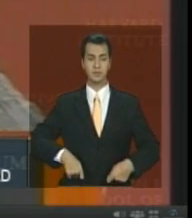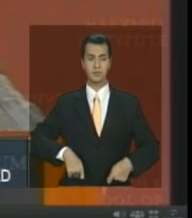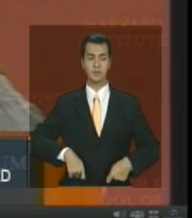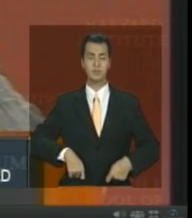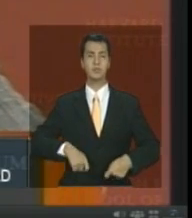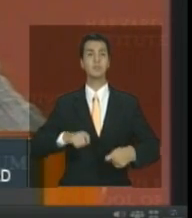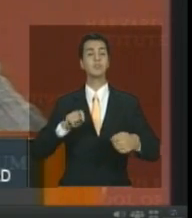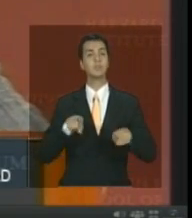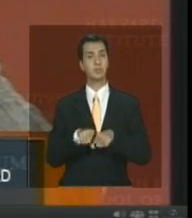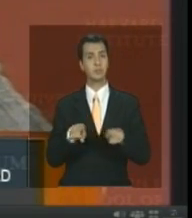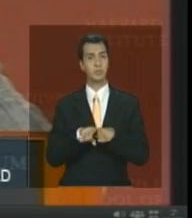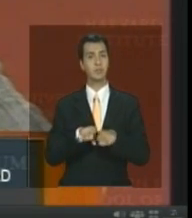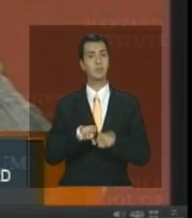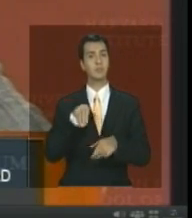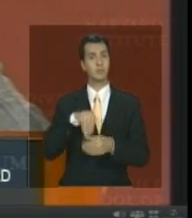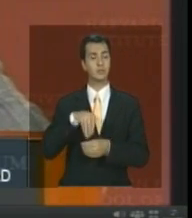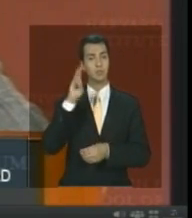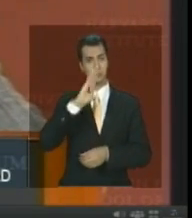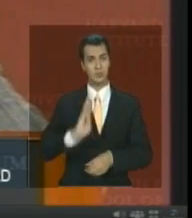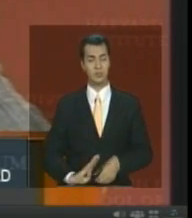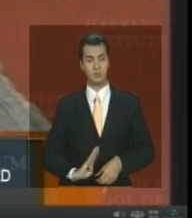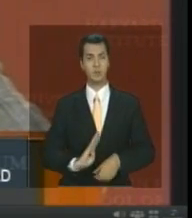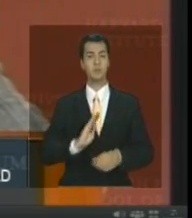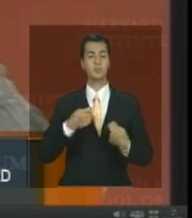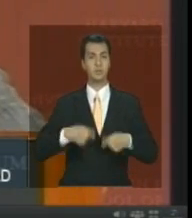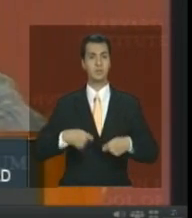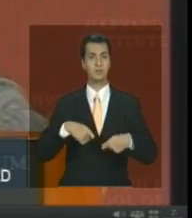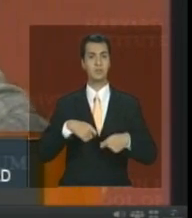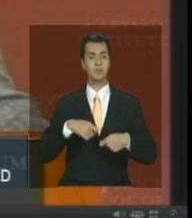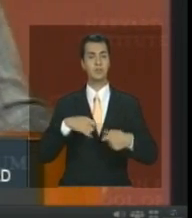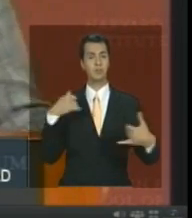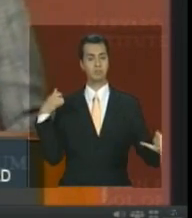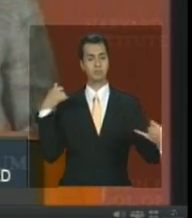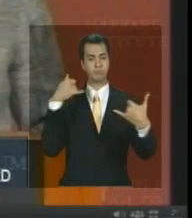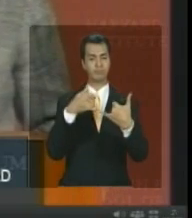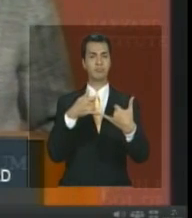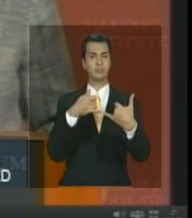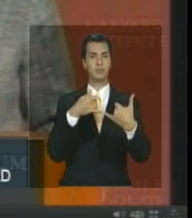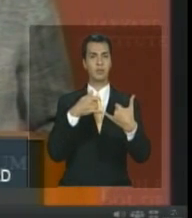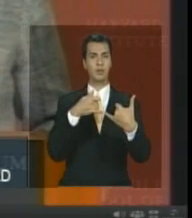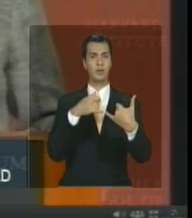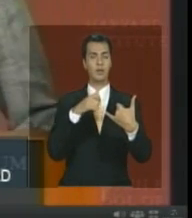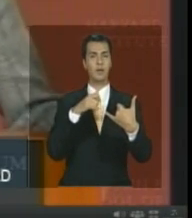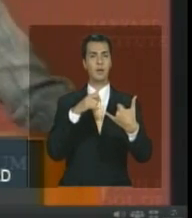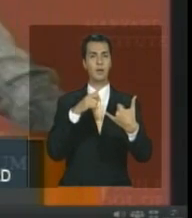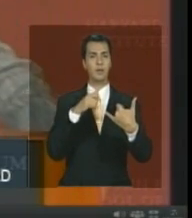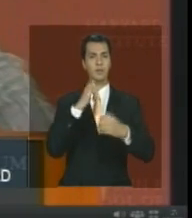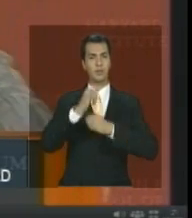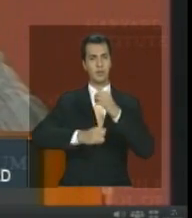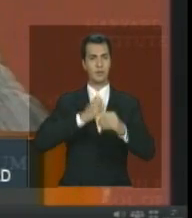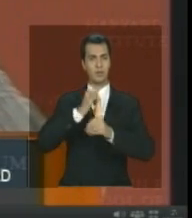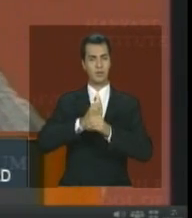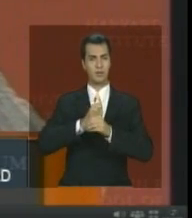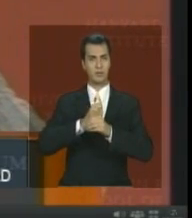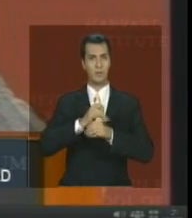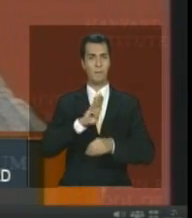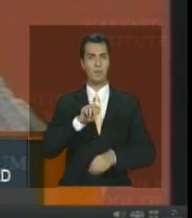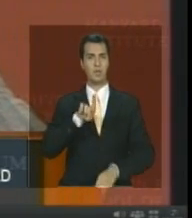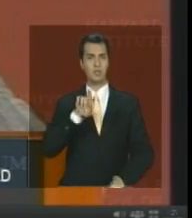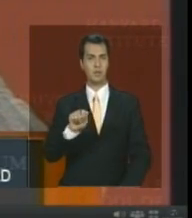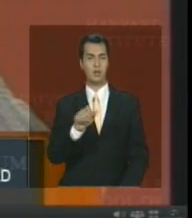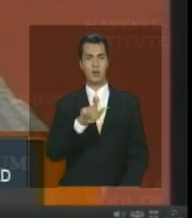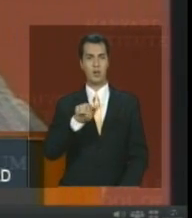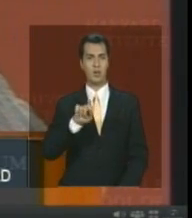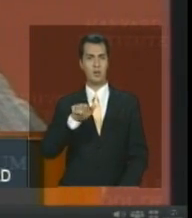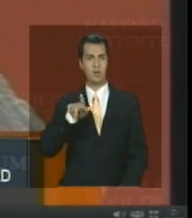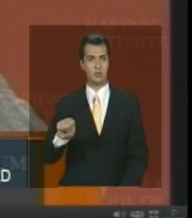banda larga nas principais regiões do Brasil e caminhar para tornar